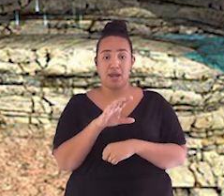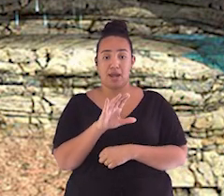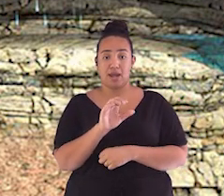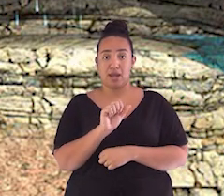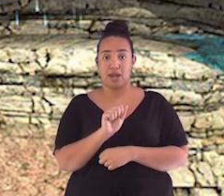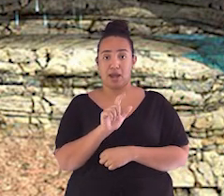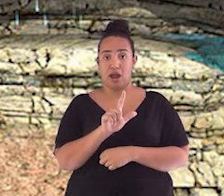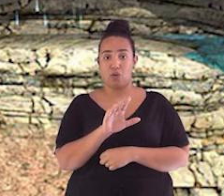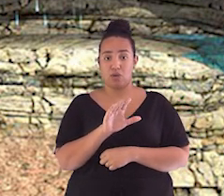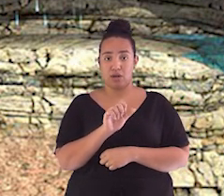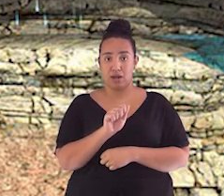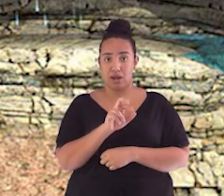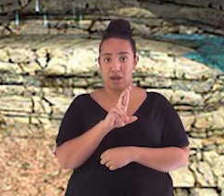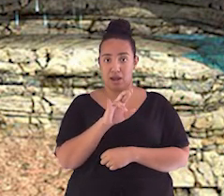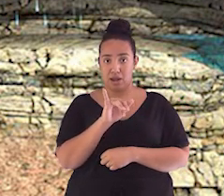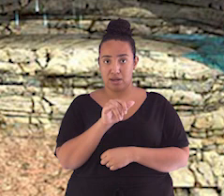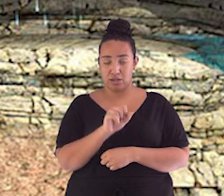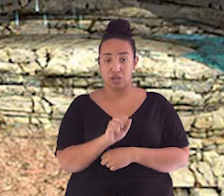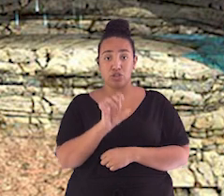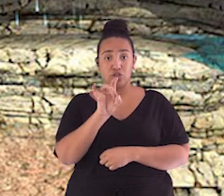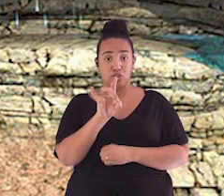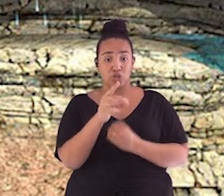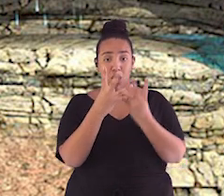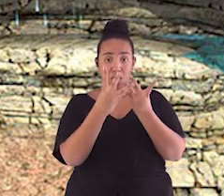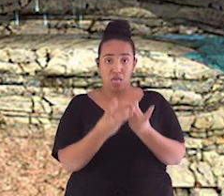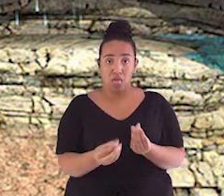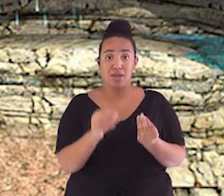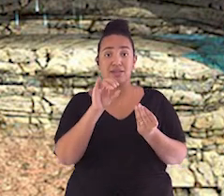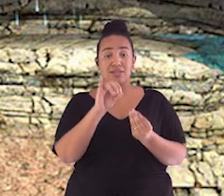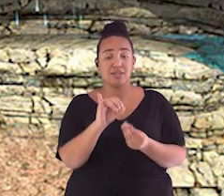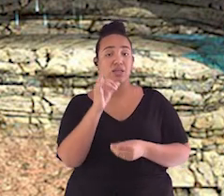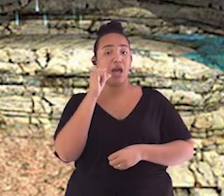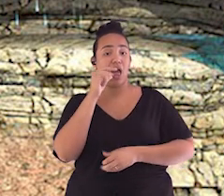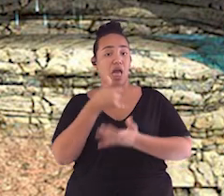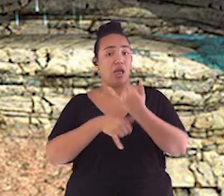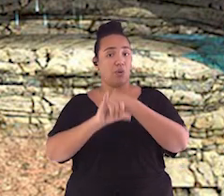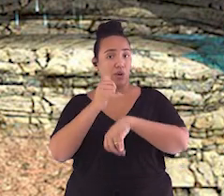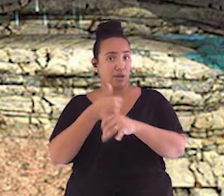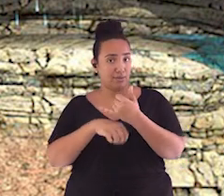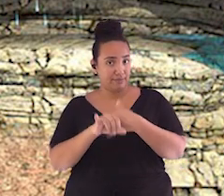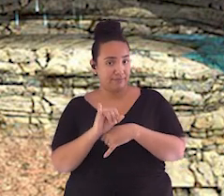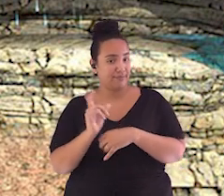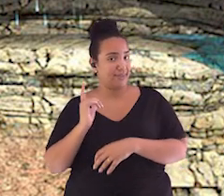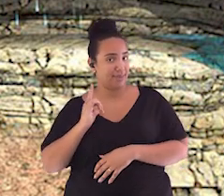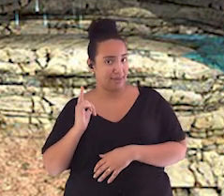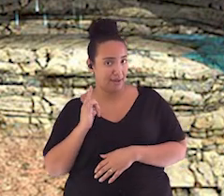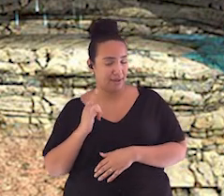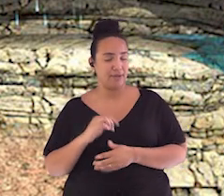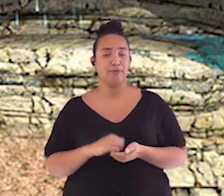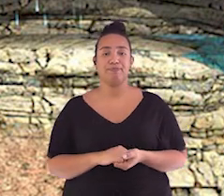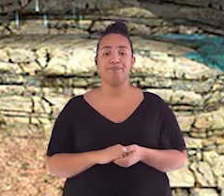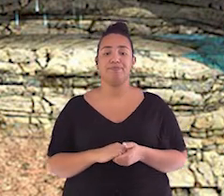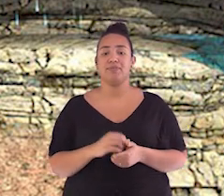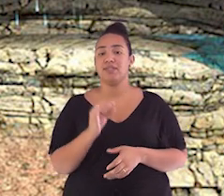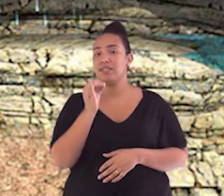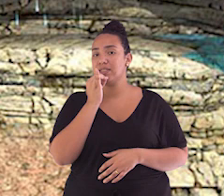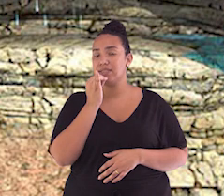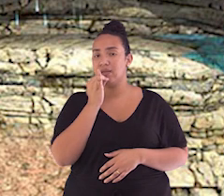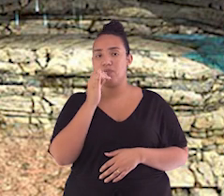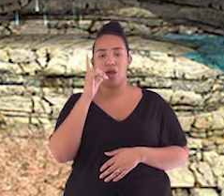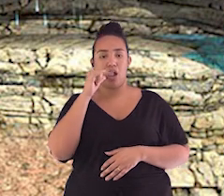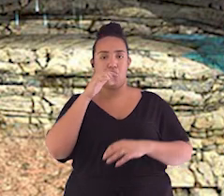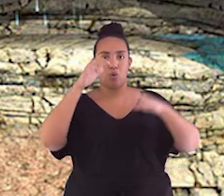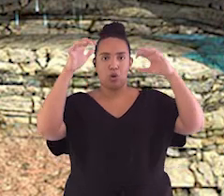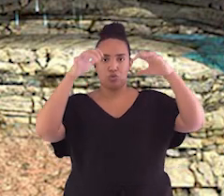água é ácida, devido ao contato com o gás carbônico dissolvido no ar. Quando a água da chuva se infiltra